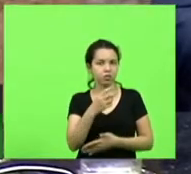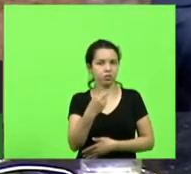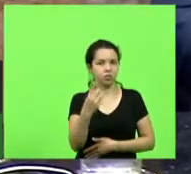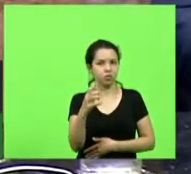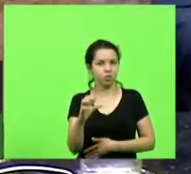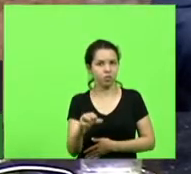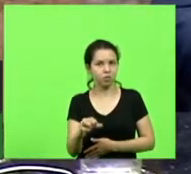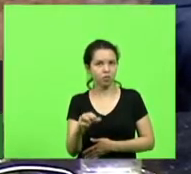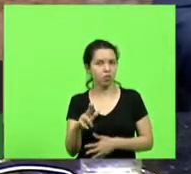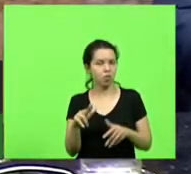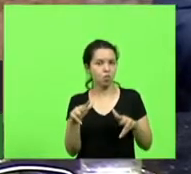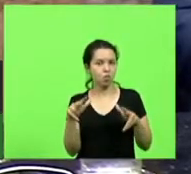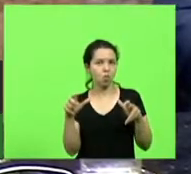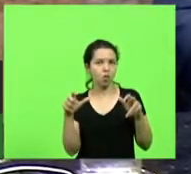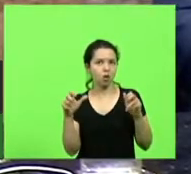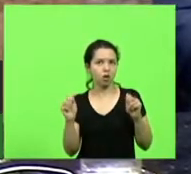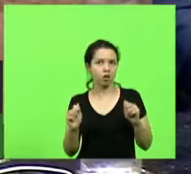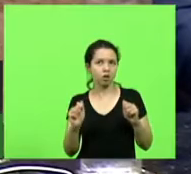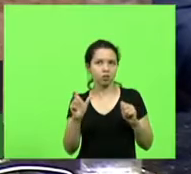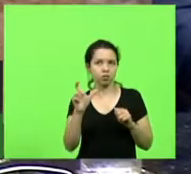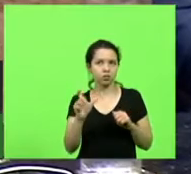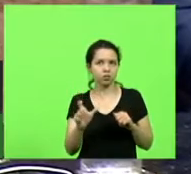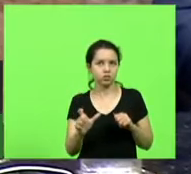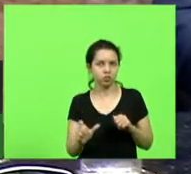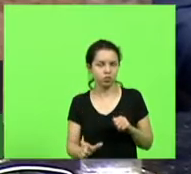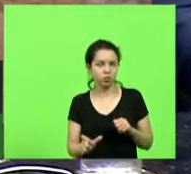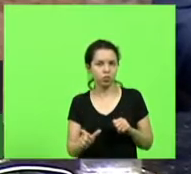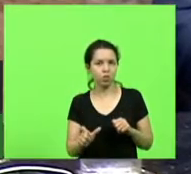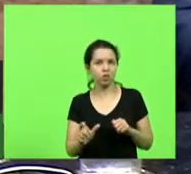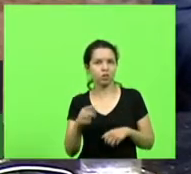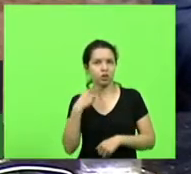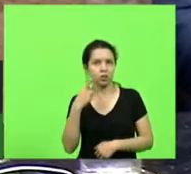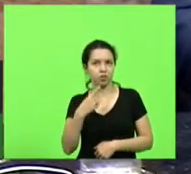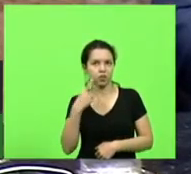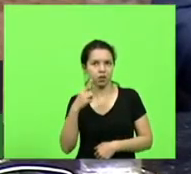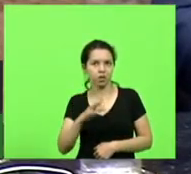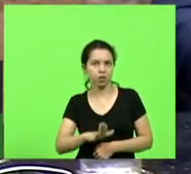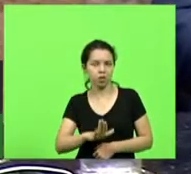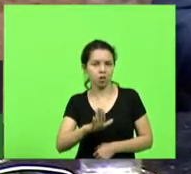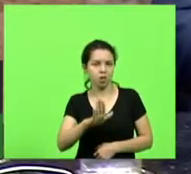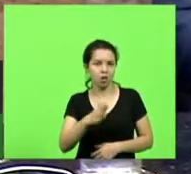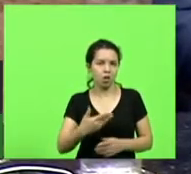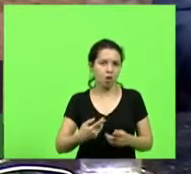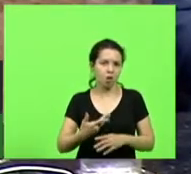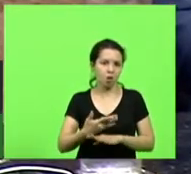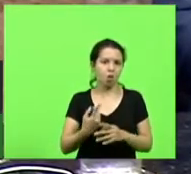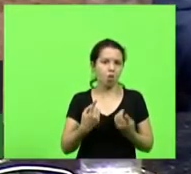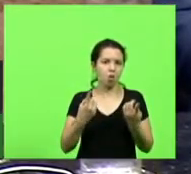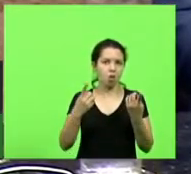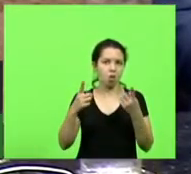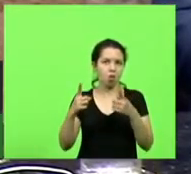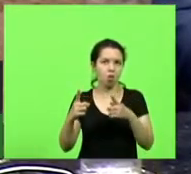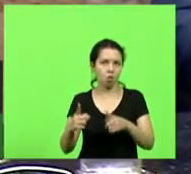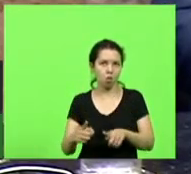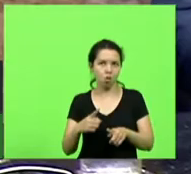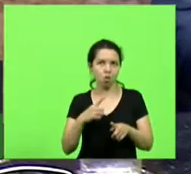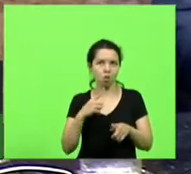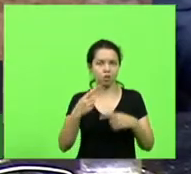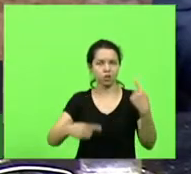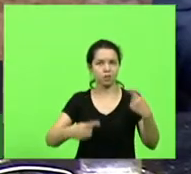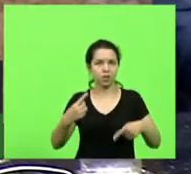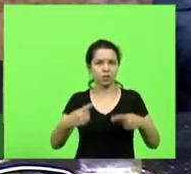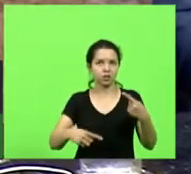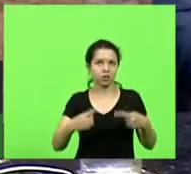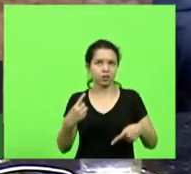nunca alguém, algum deputado se levantou para fazer uma oposição, para debater o mérito das questões